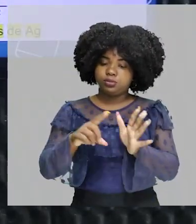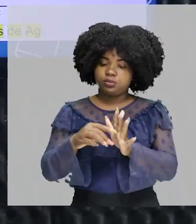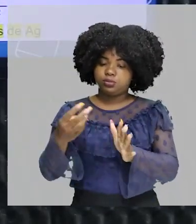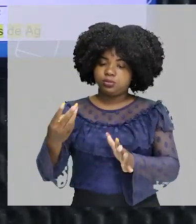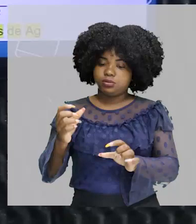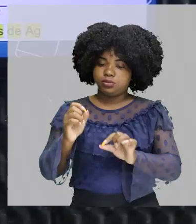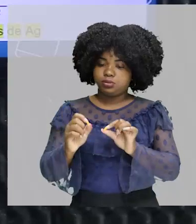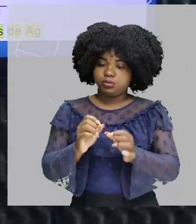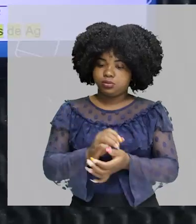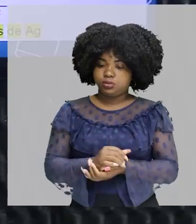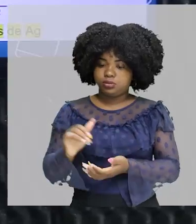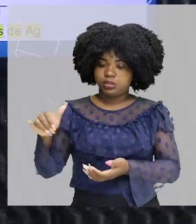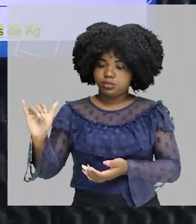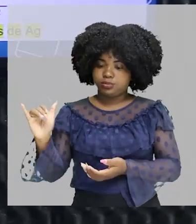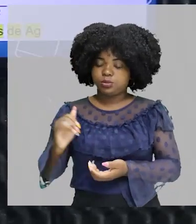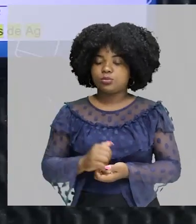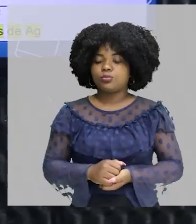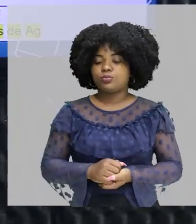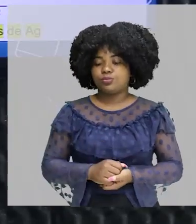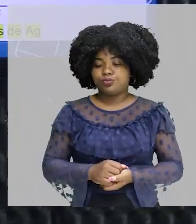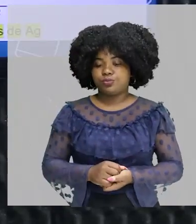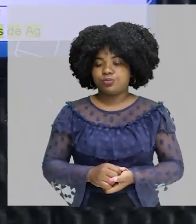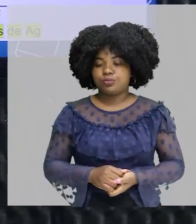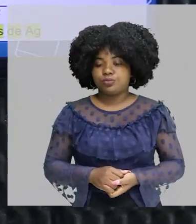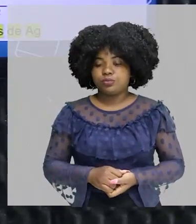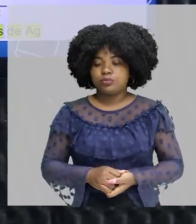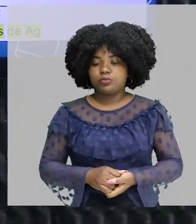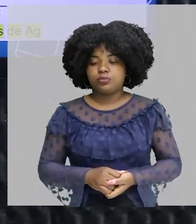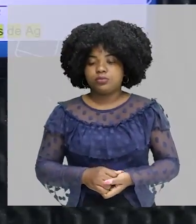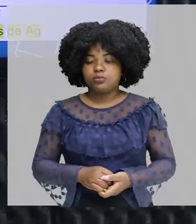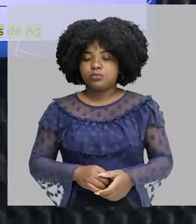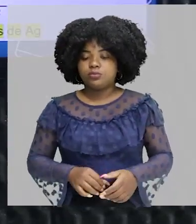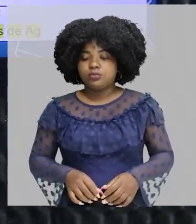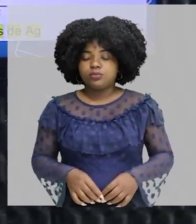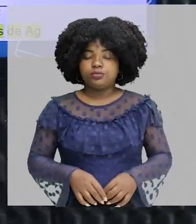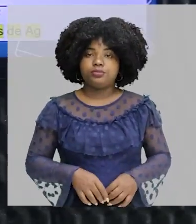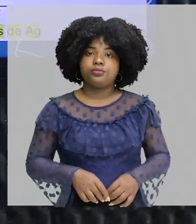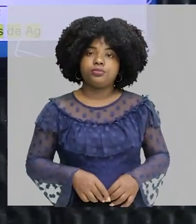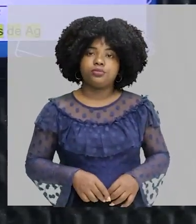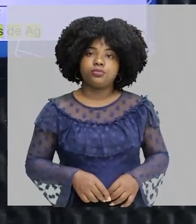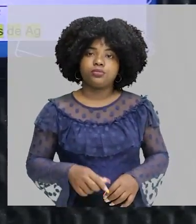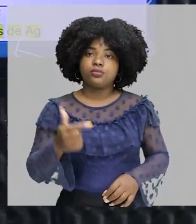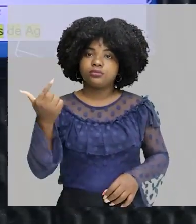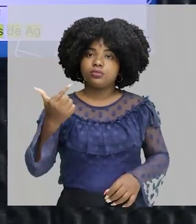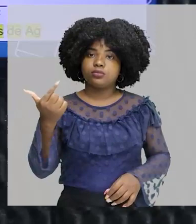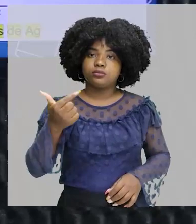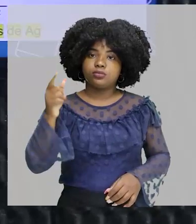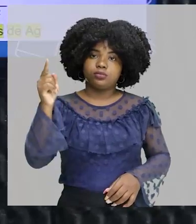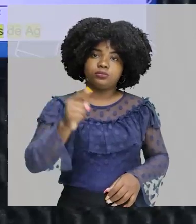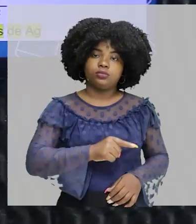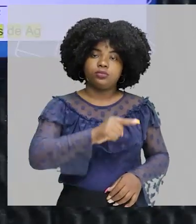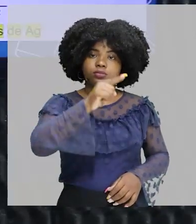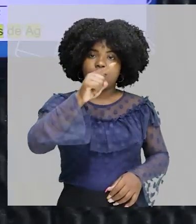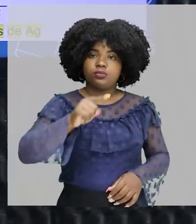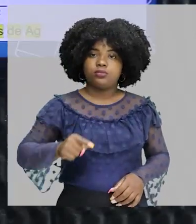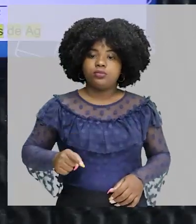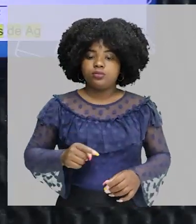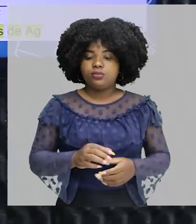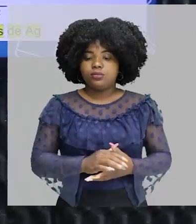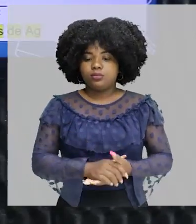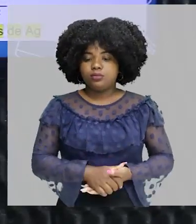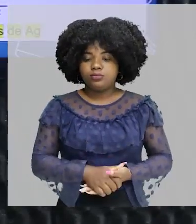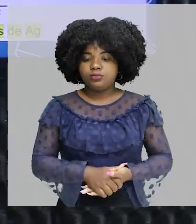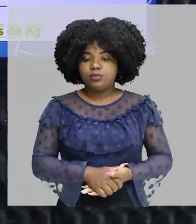menos 3, Y átomos de prata. Uma segunda regra de 3, nós vamos